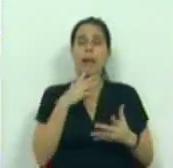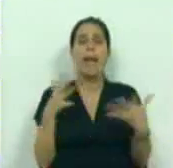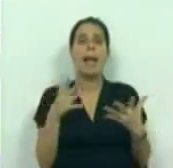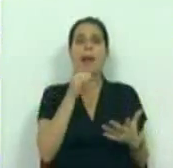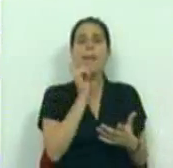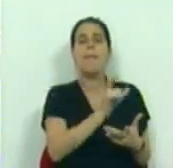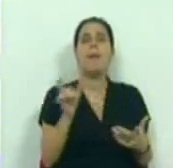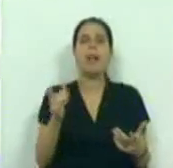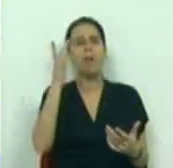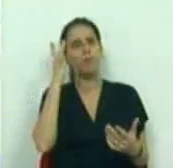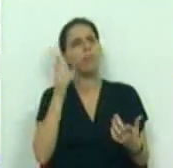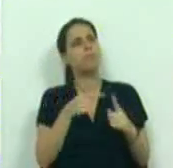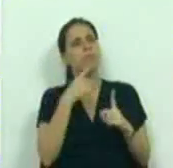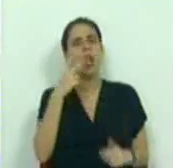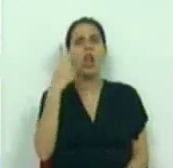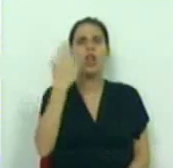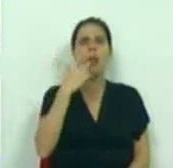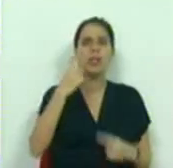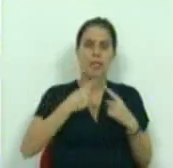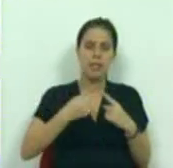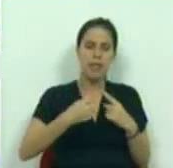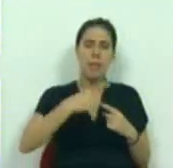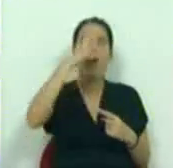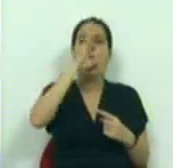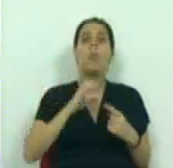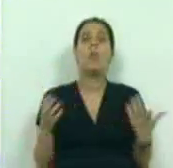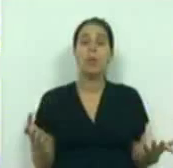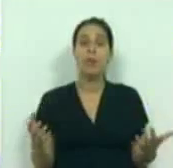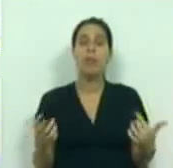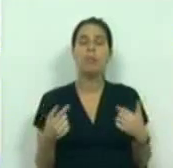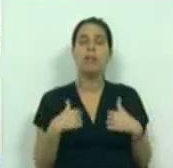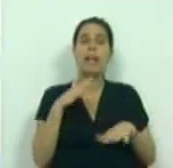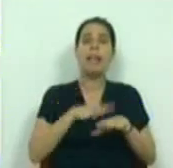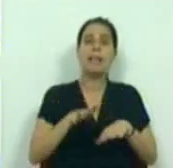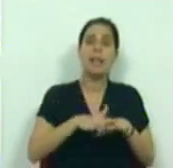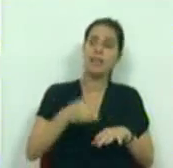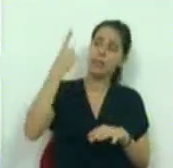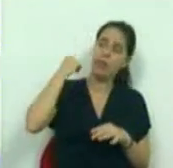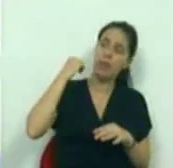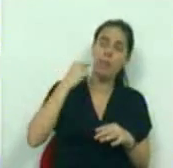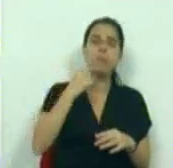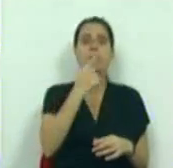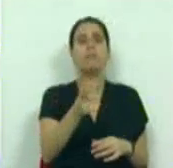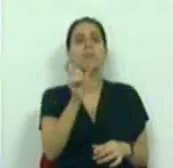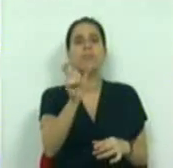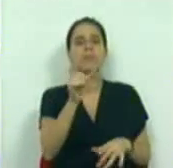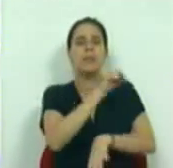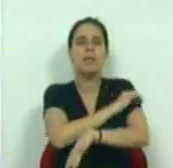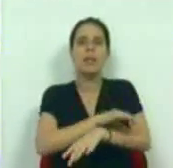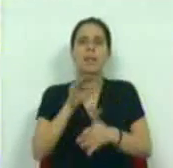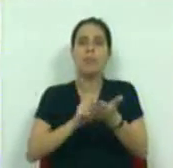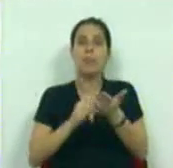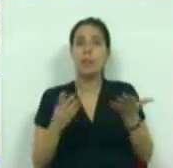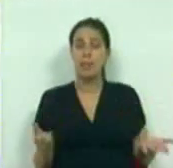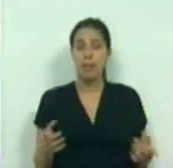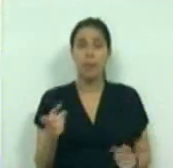grandes palavras que marcam 2 dias desta semana do Governo, nós temos na terça-feira passada a palavra empobrecimento